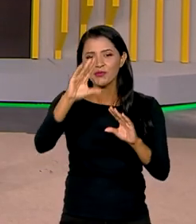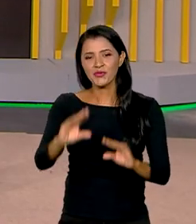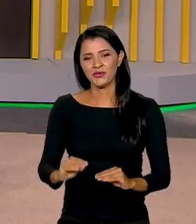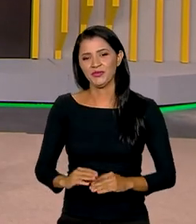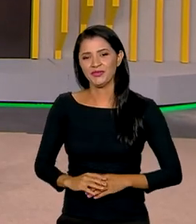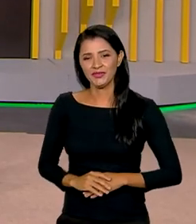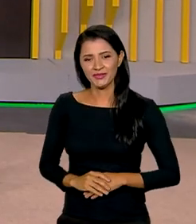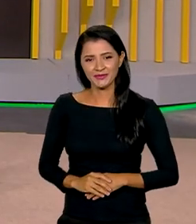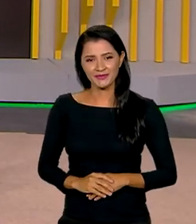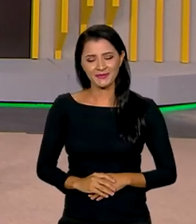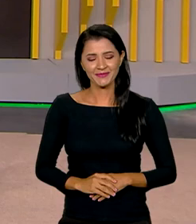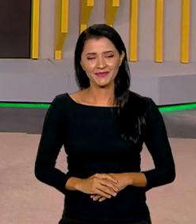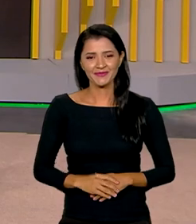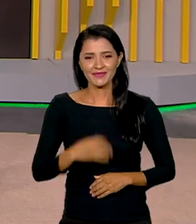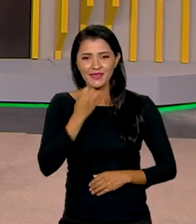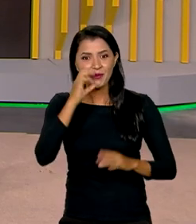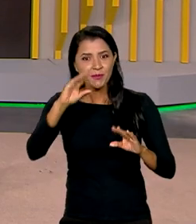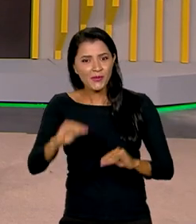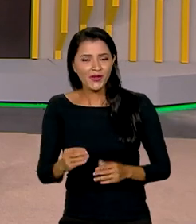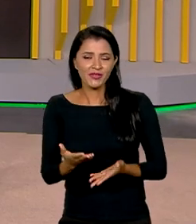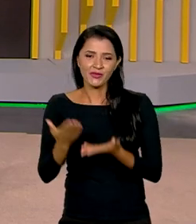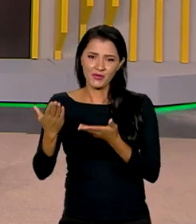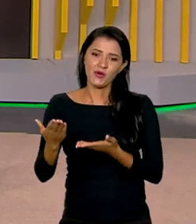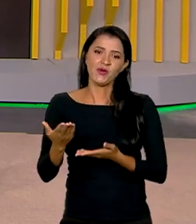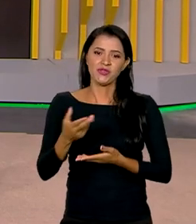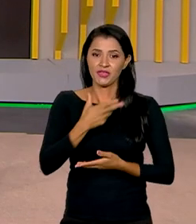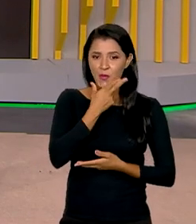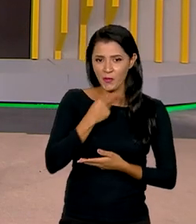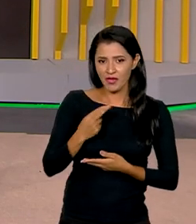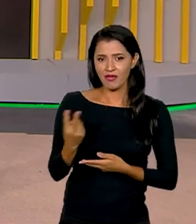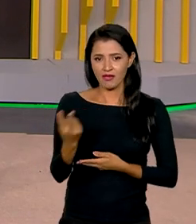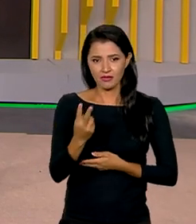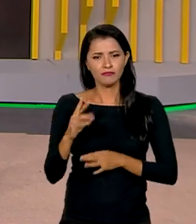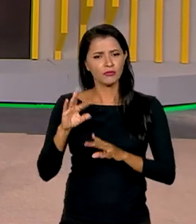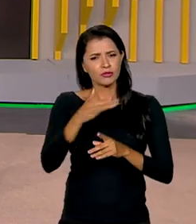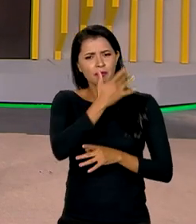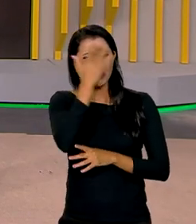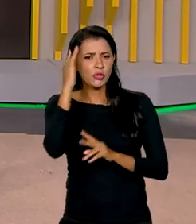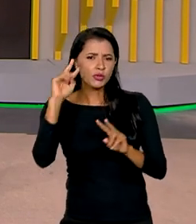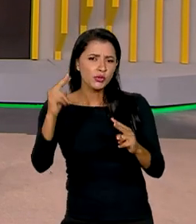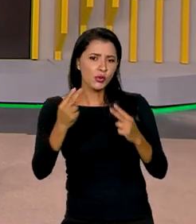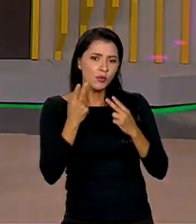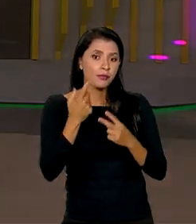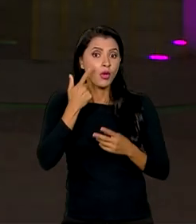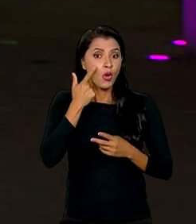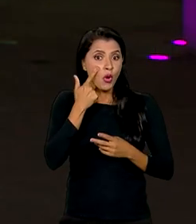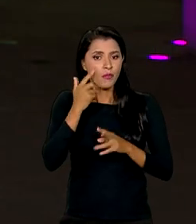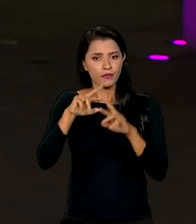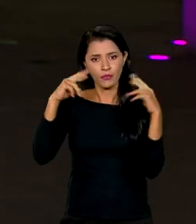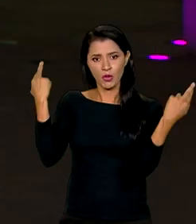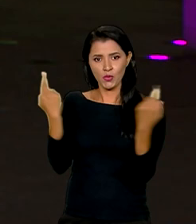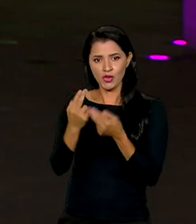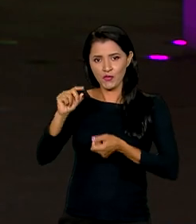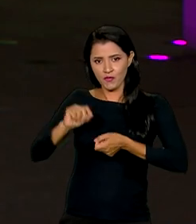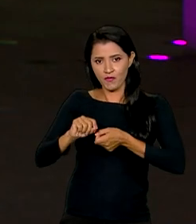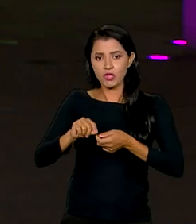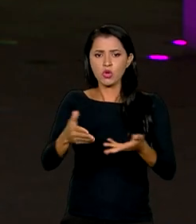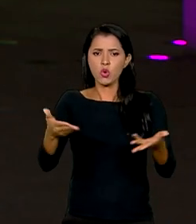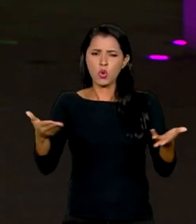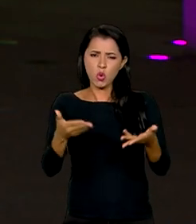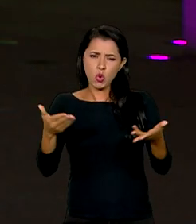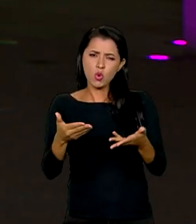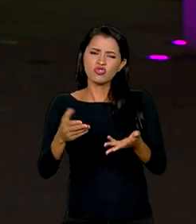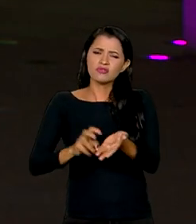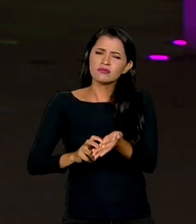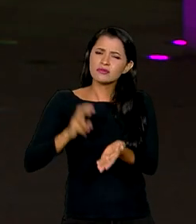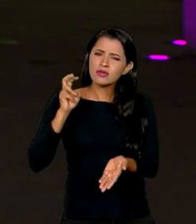noite. Boa noite, Carol, Roberto, uma boa noite a todos que nos assistem. Olha, essa reunião foi realizada hoje, logo